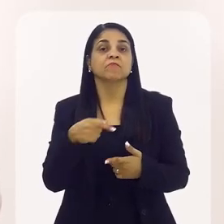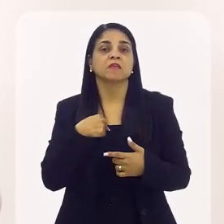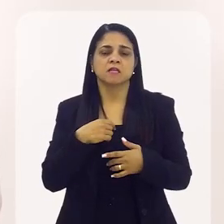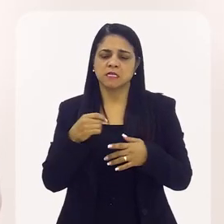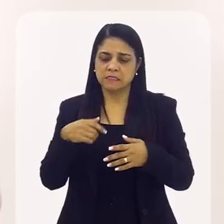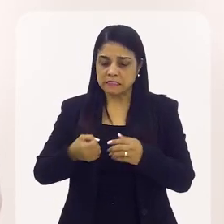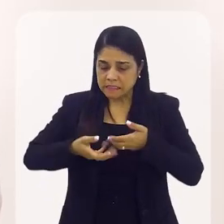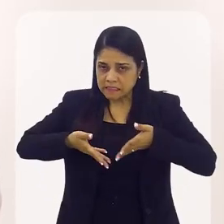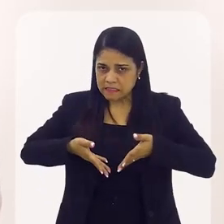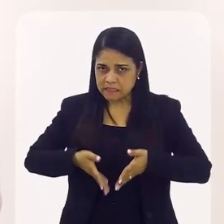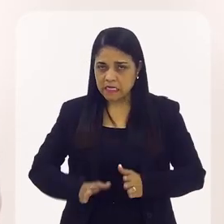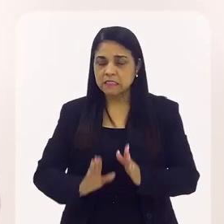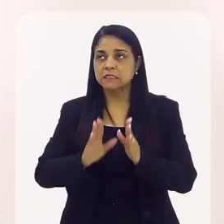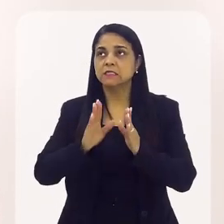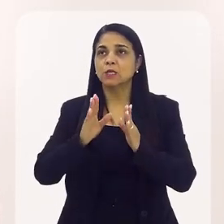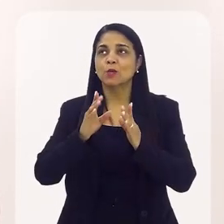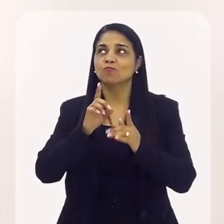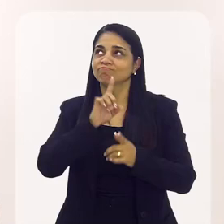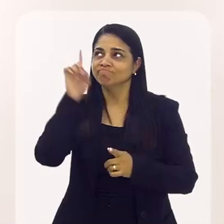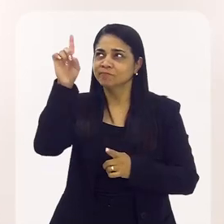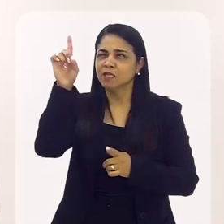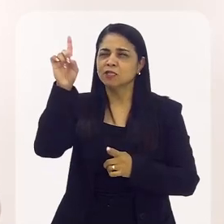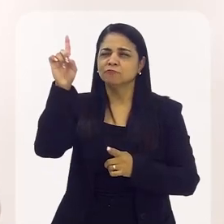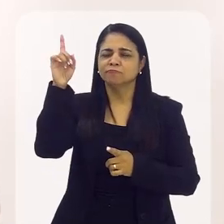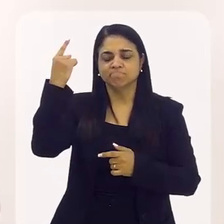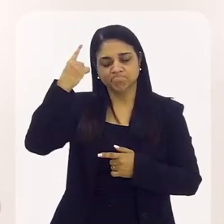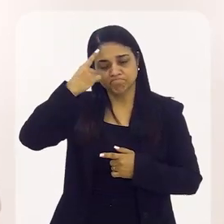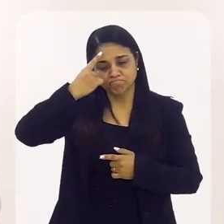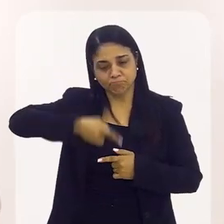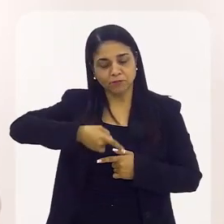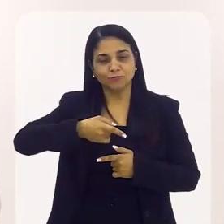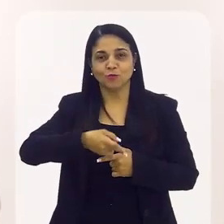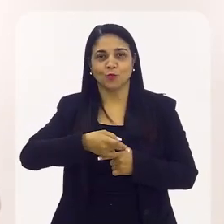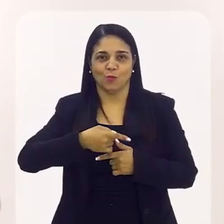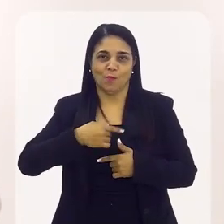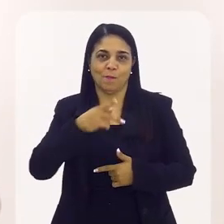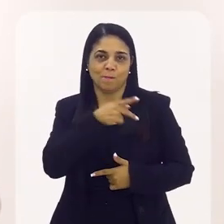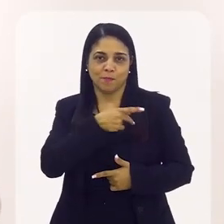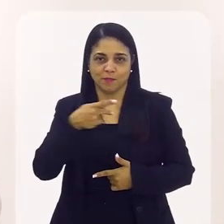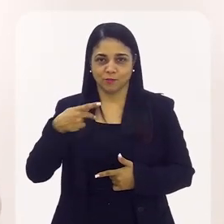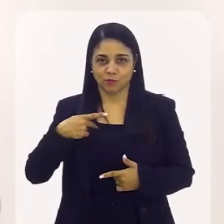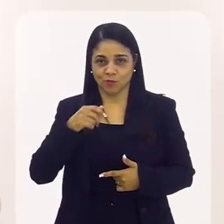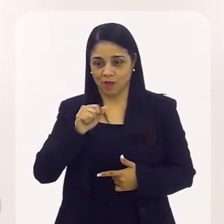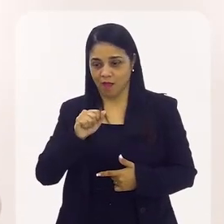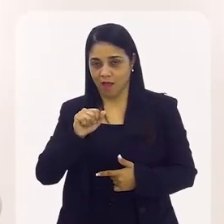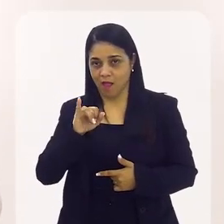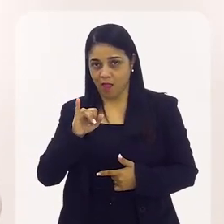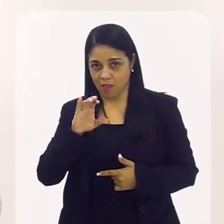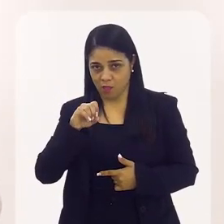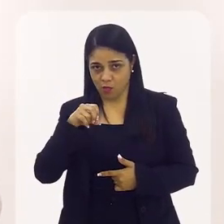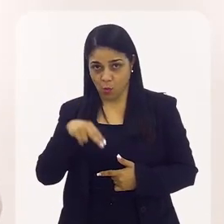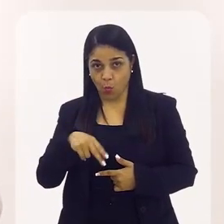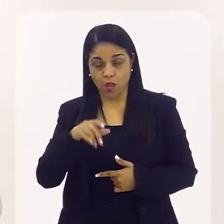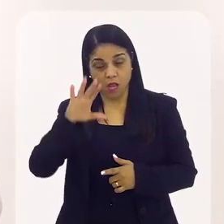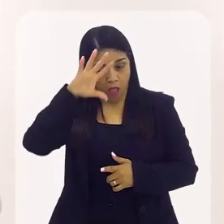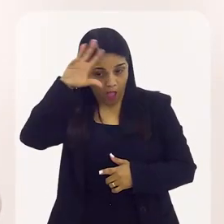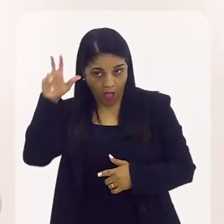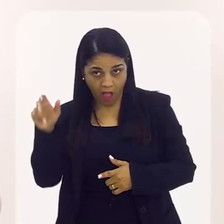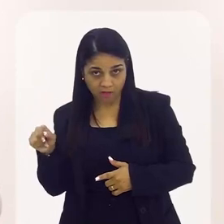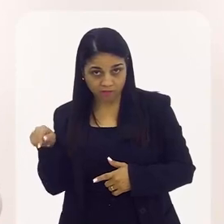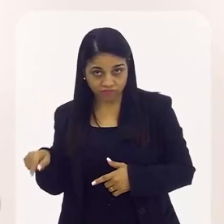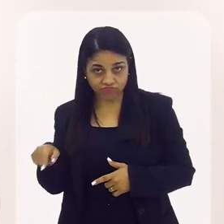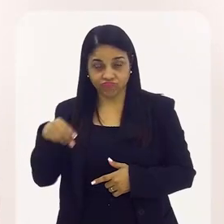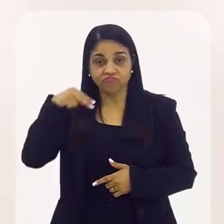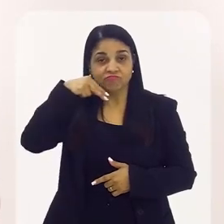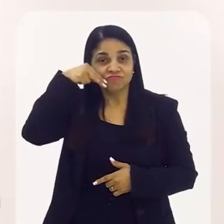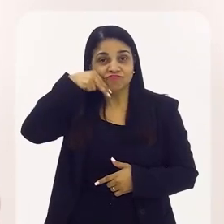para isso. Ele foi, Deus indicou ele para isso. Ele é um africano, ele é nigeriano,